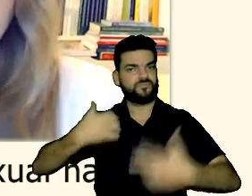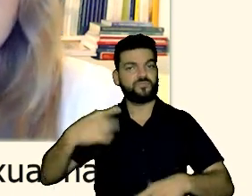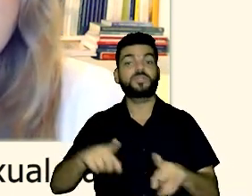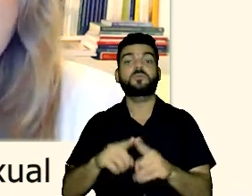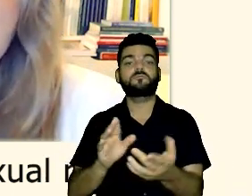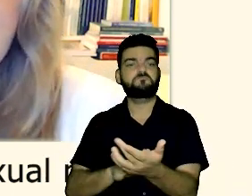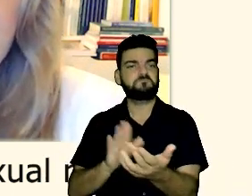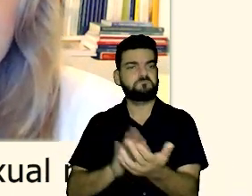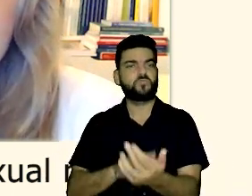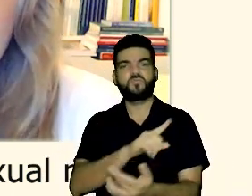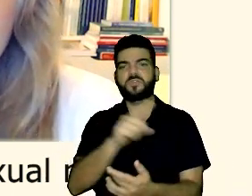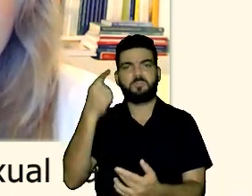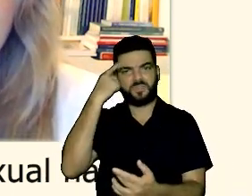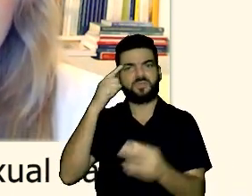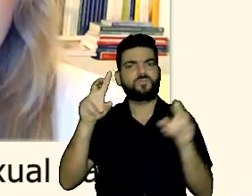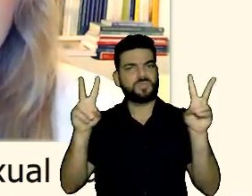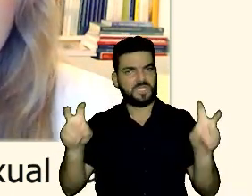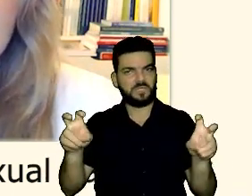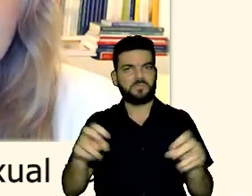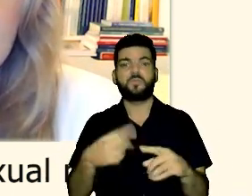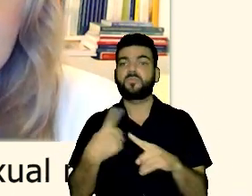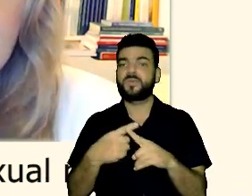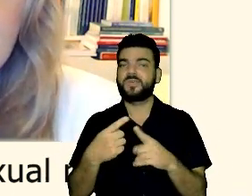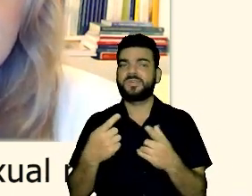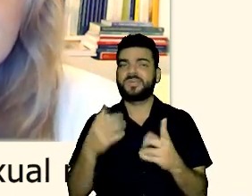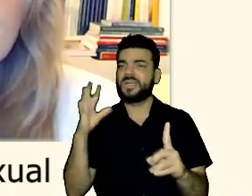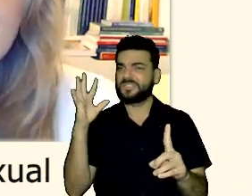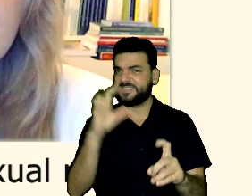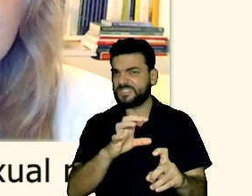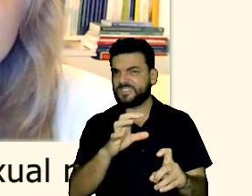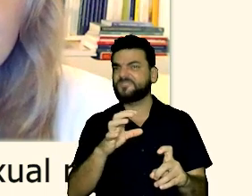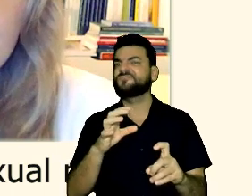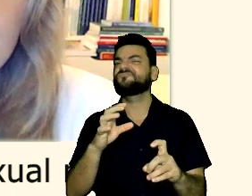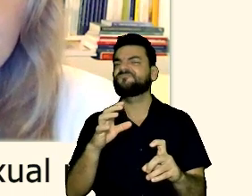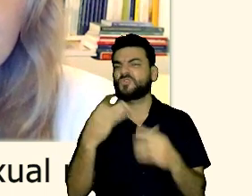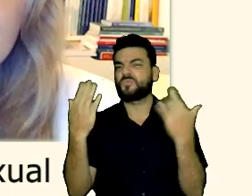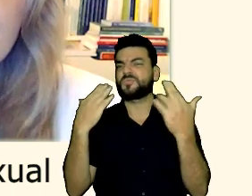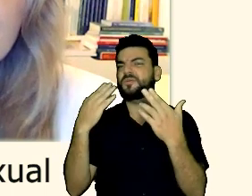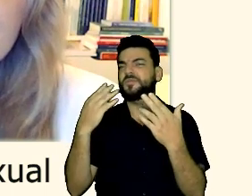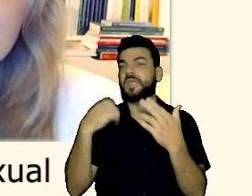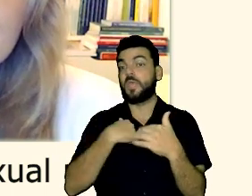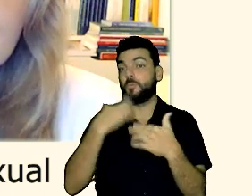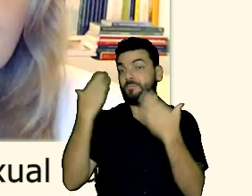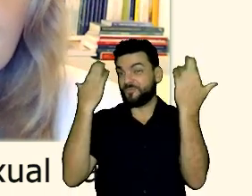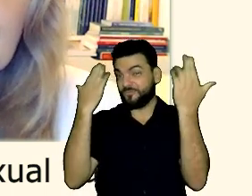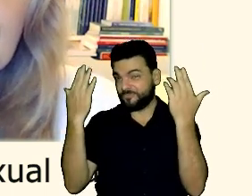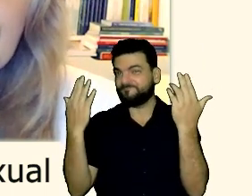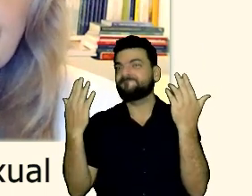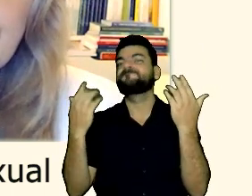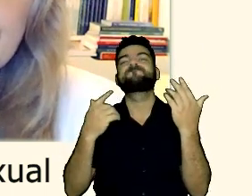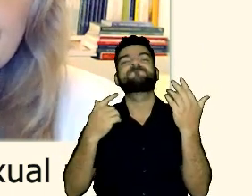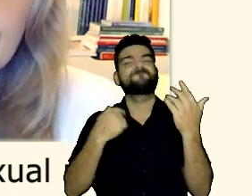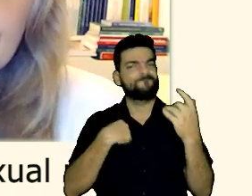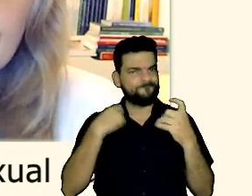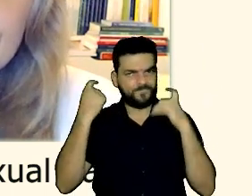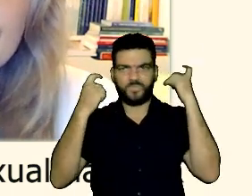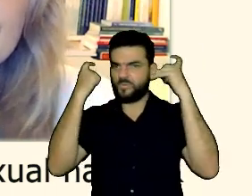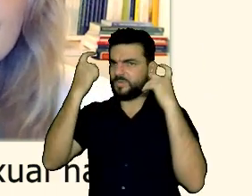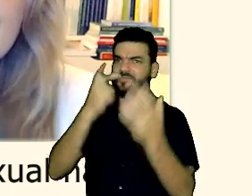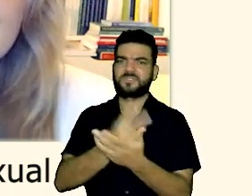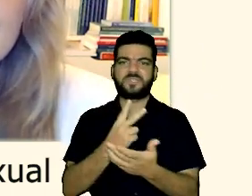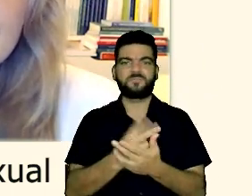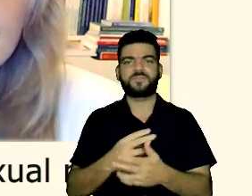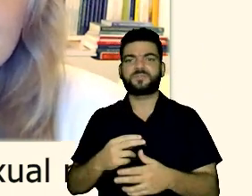pela oportunidade, parabenizo, porque essa questão de assédio, né, visto por uma psicóloga, é